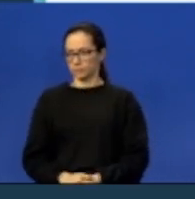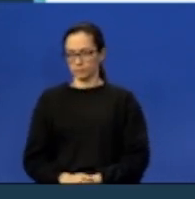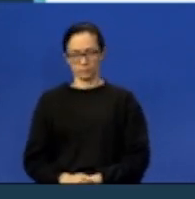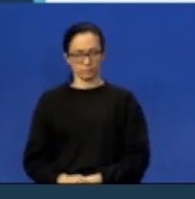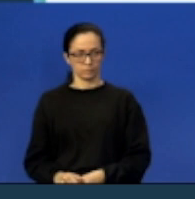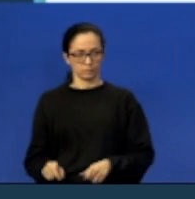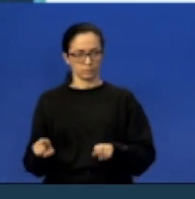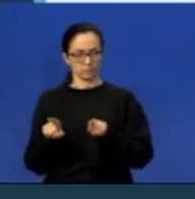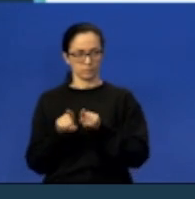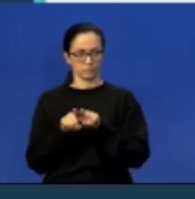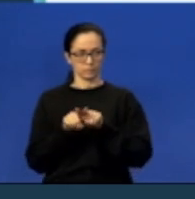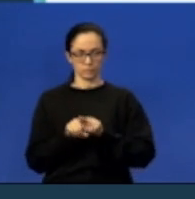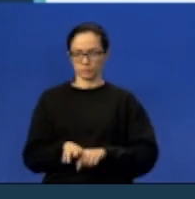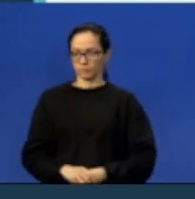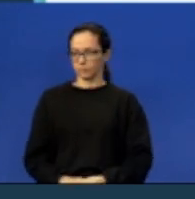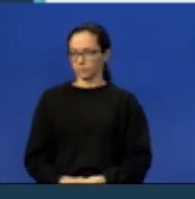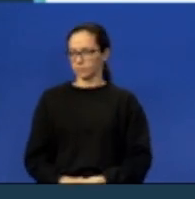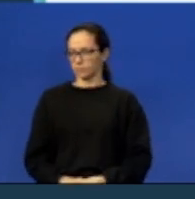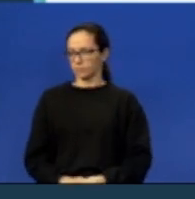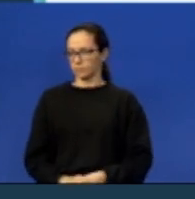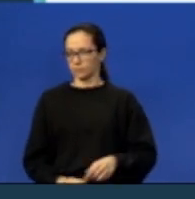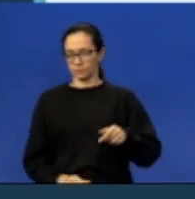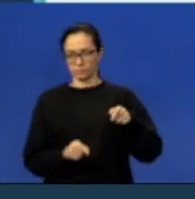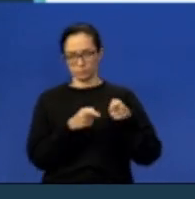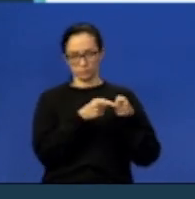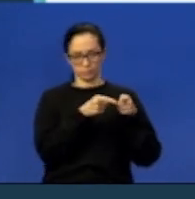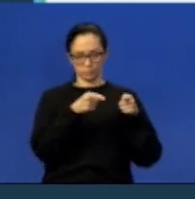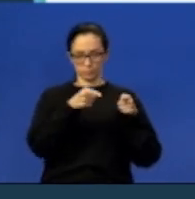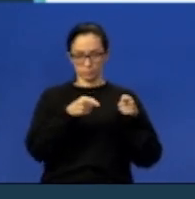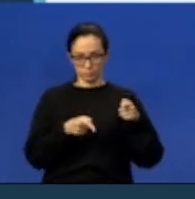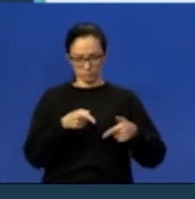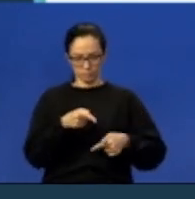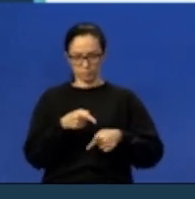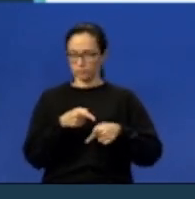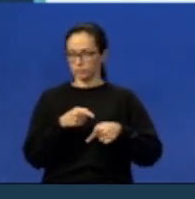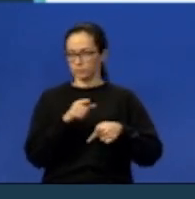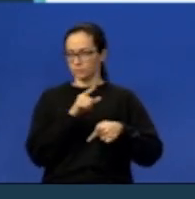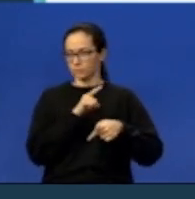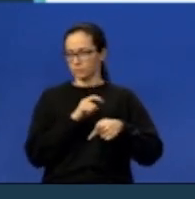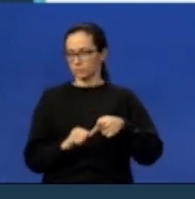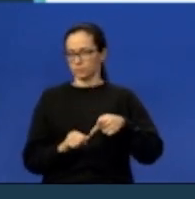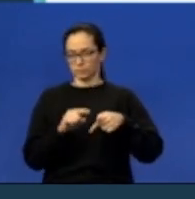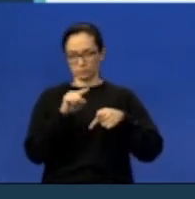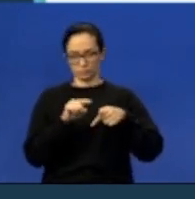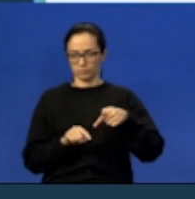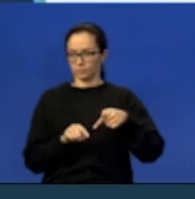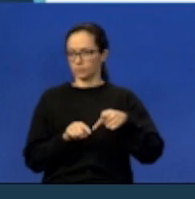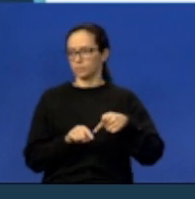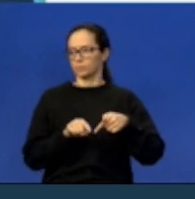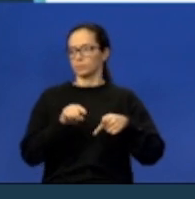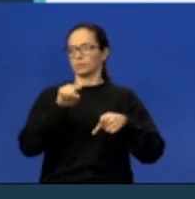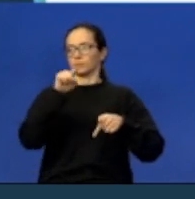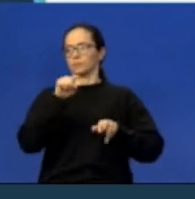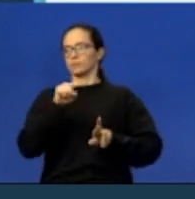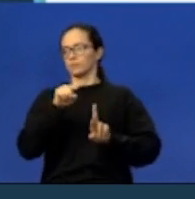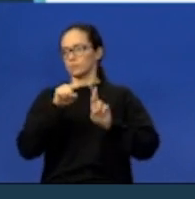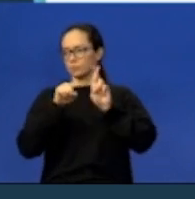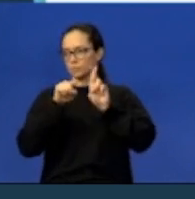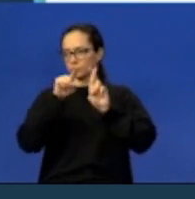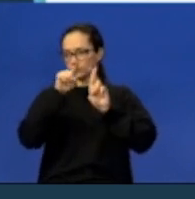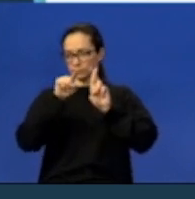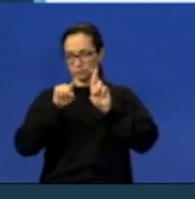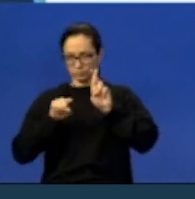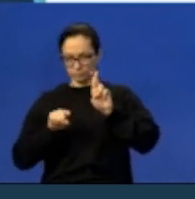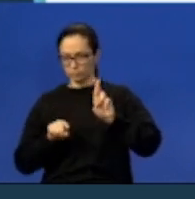né, a letra Q, no topo de uma onda a letra R, e logo abaixo,